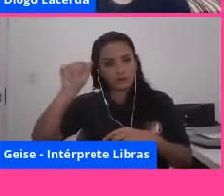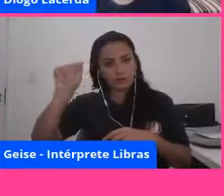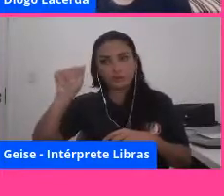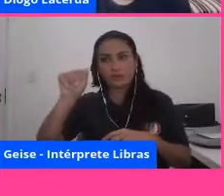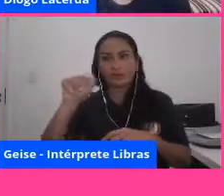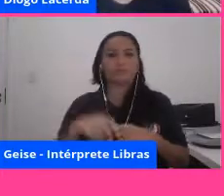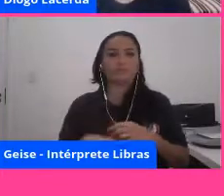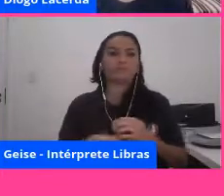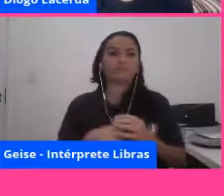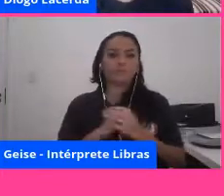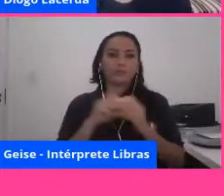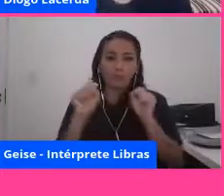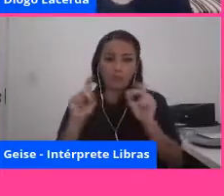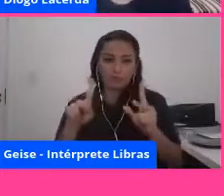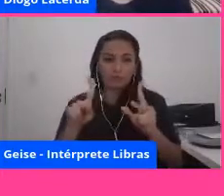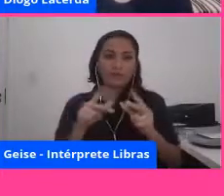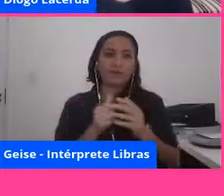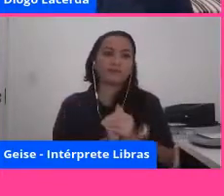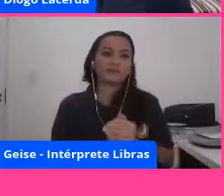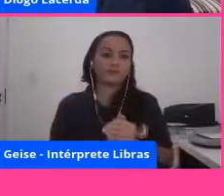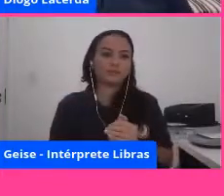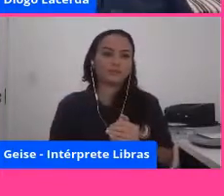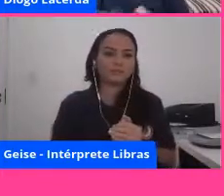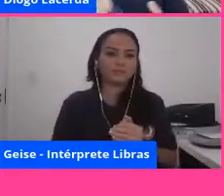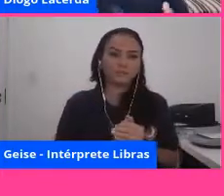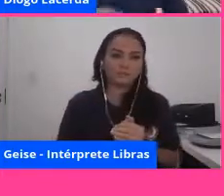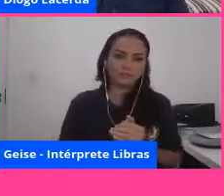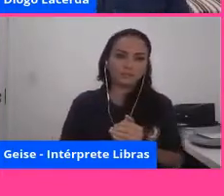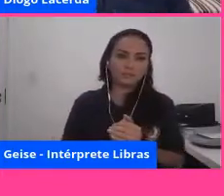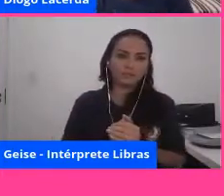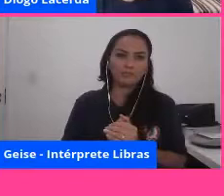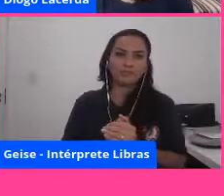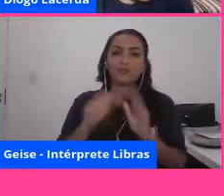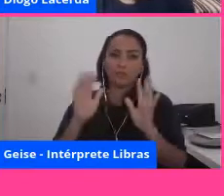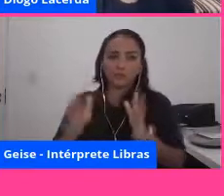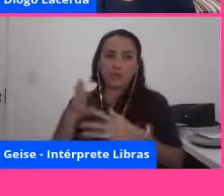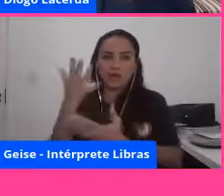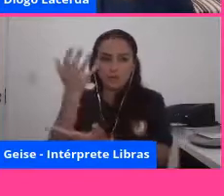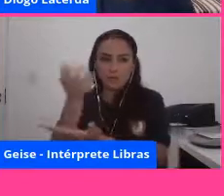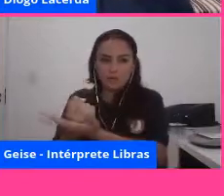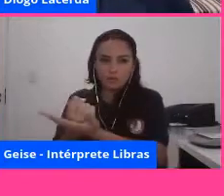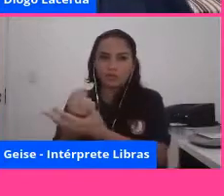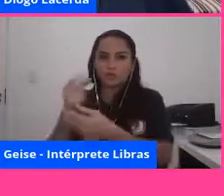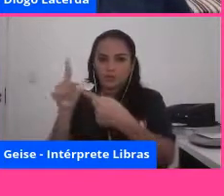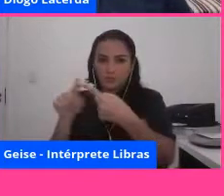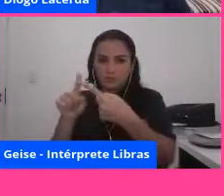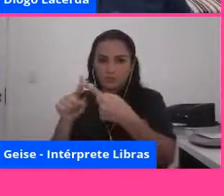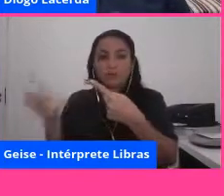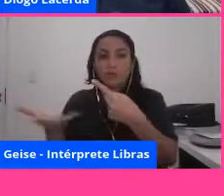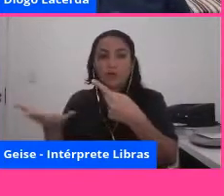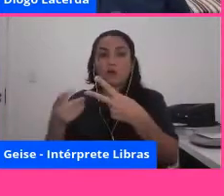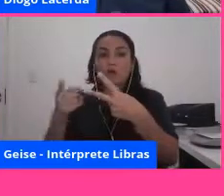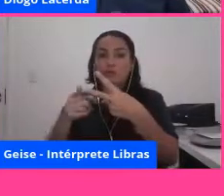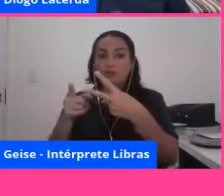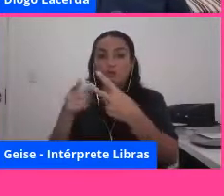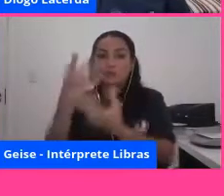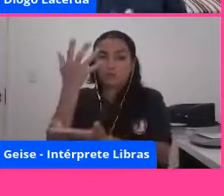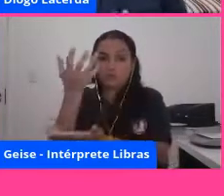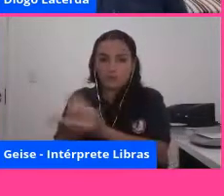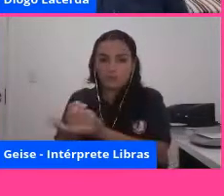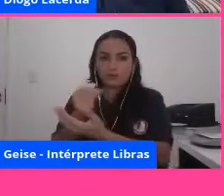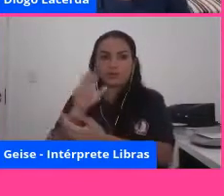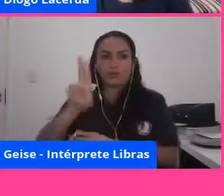a gente termina tudo que a gente tem para hoje. Então, a gente já baixou o Design Spark Mechanical e agora a gente vai baixar o Ultimate